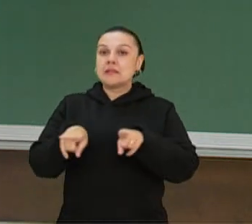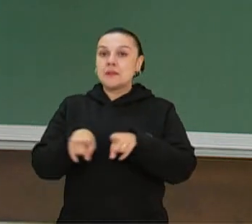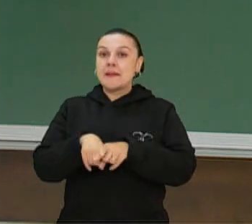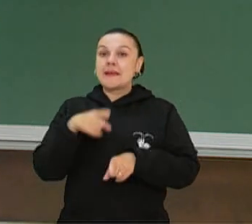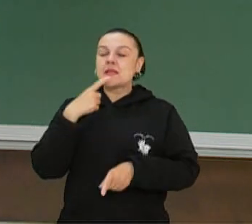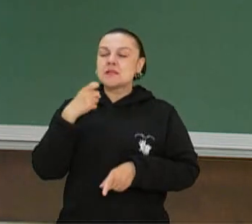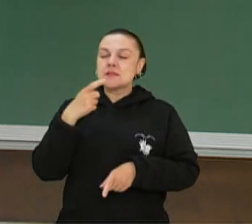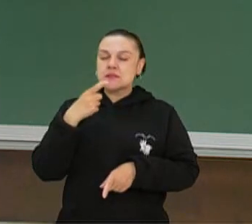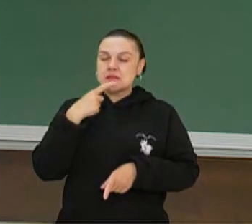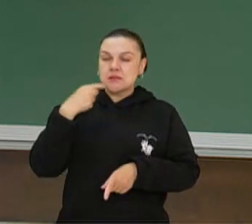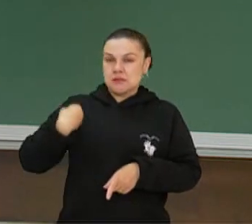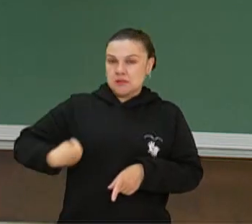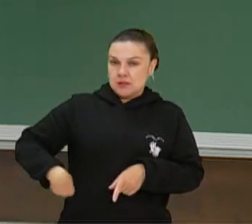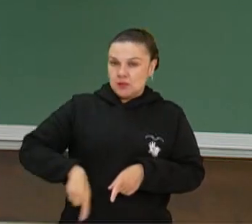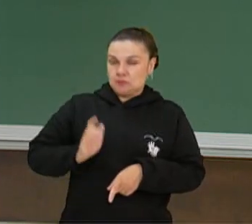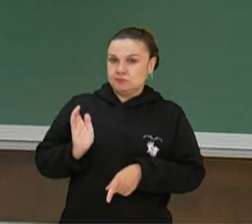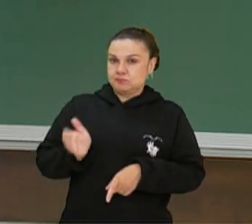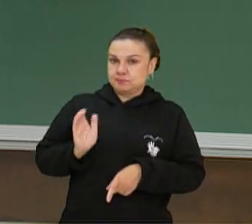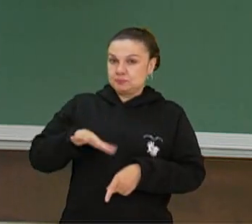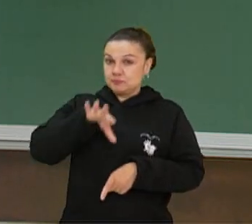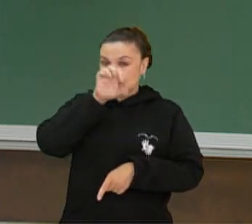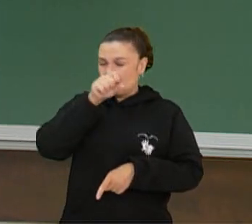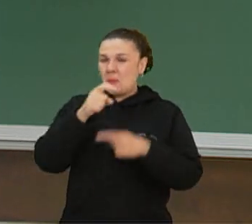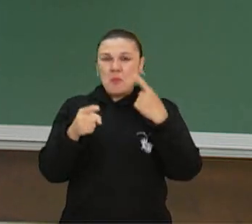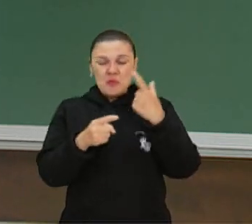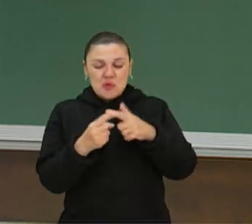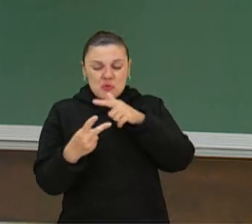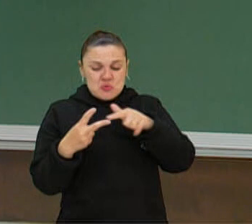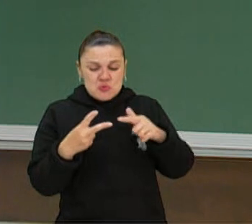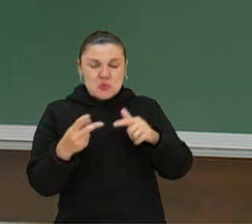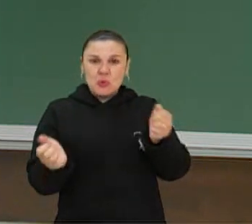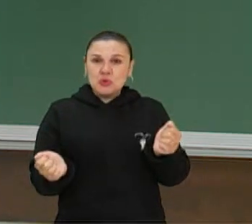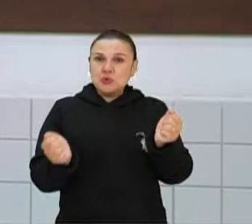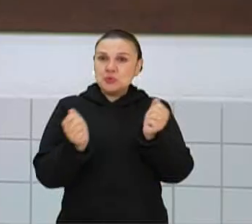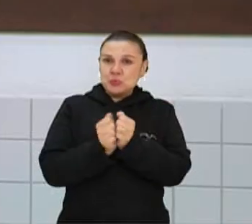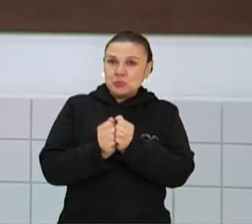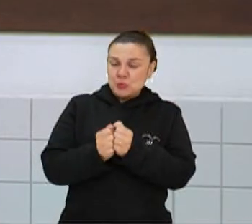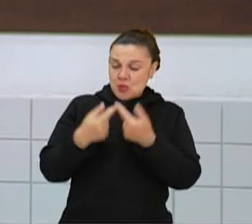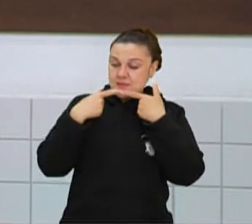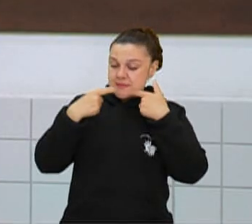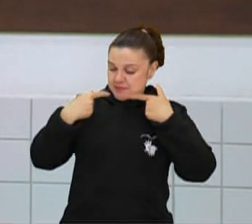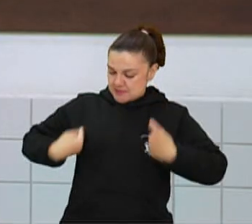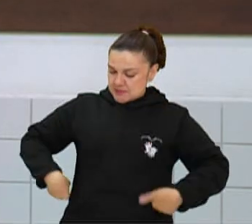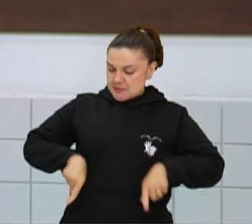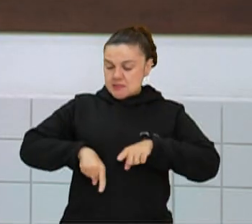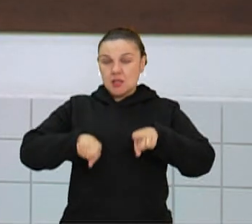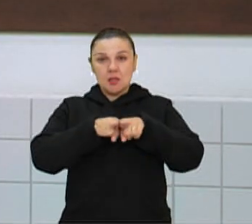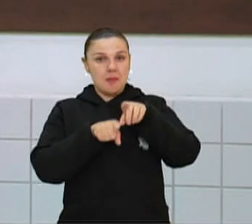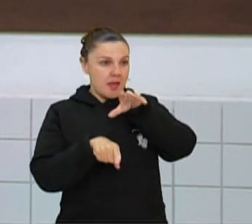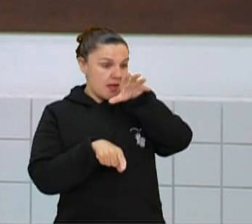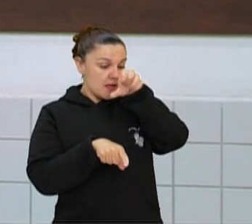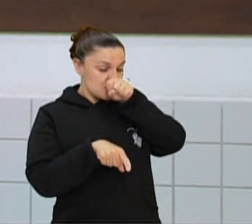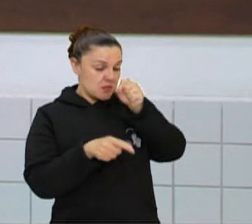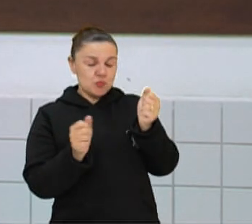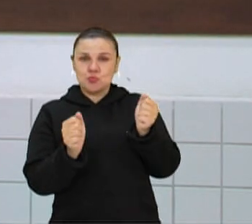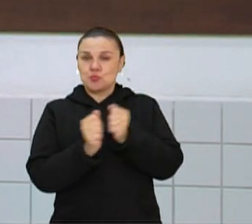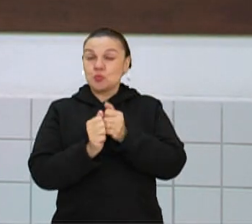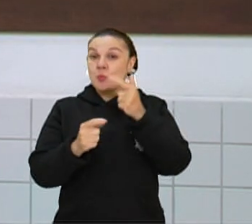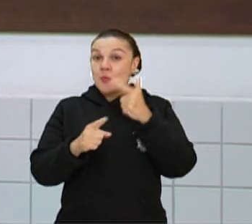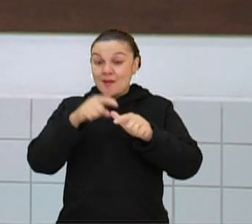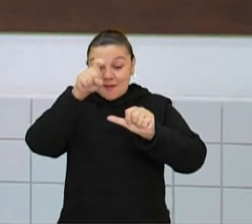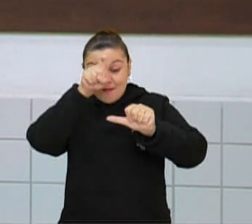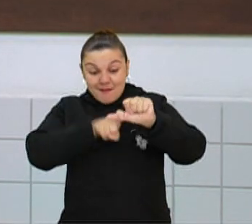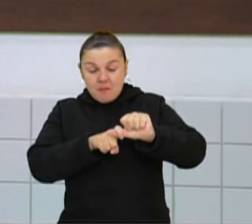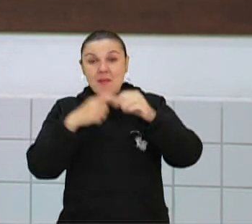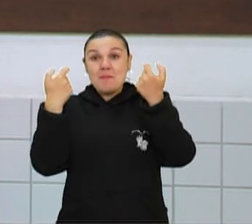respiração, pessoal. Por que eu coloquei esses dois itens juntos? Por que eu trouxe circulação e respiração juntos? Porque eles são totalmente dependentes, tá?